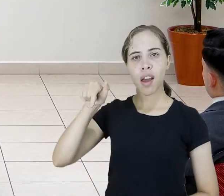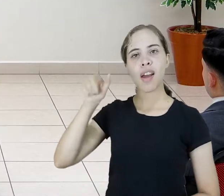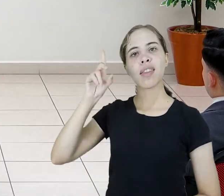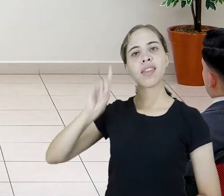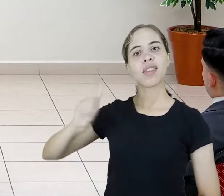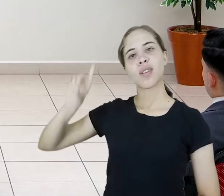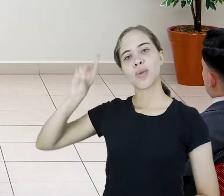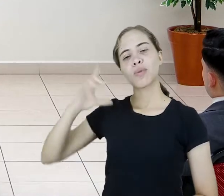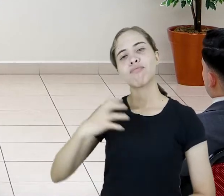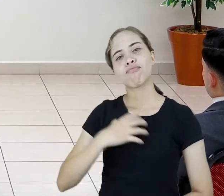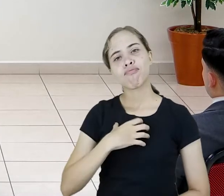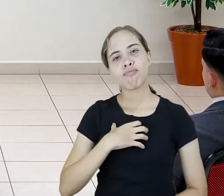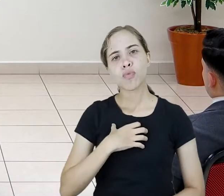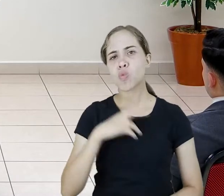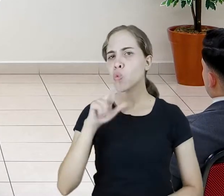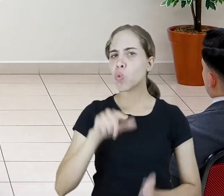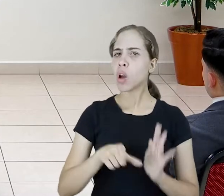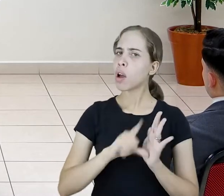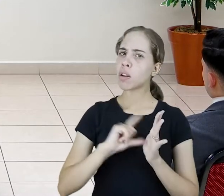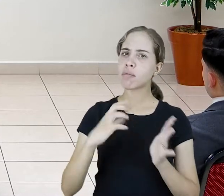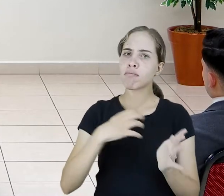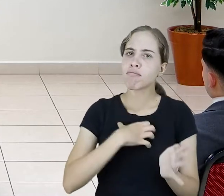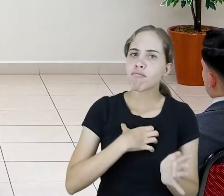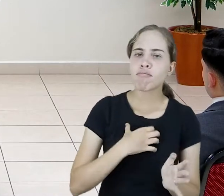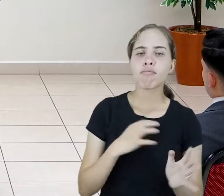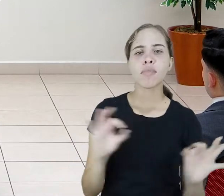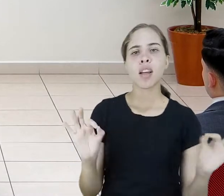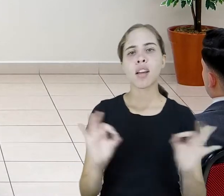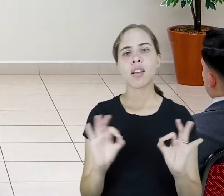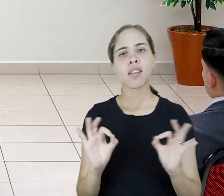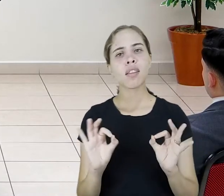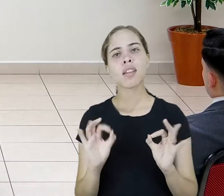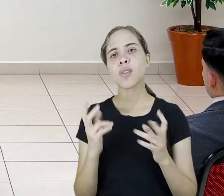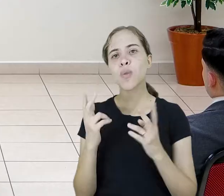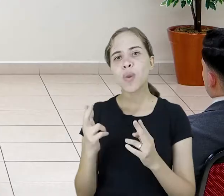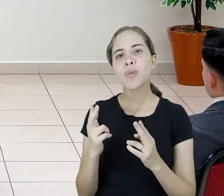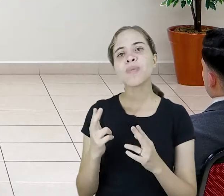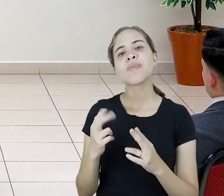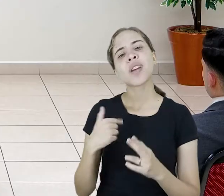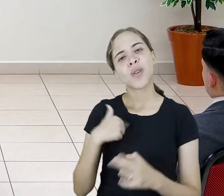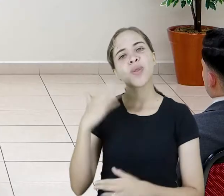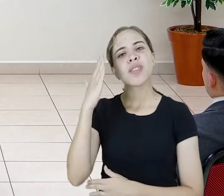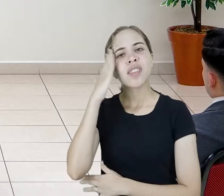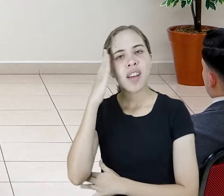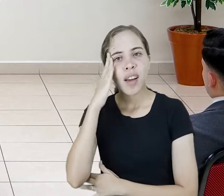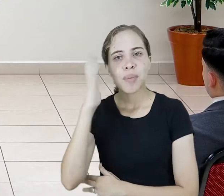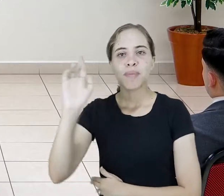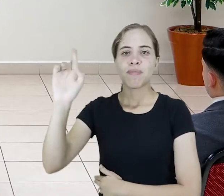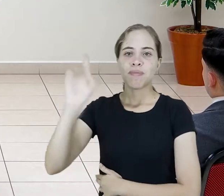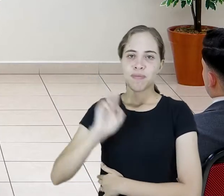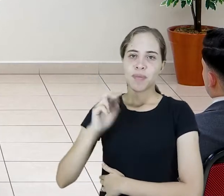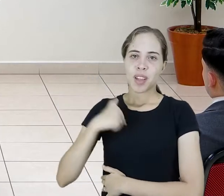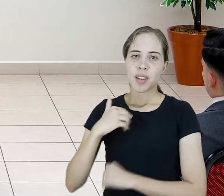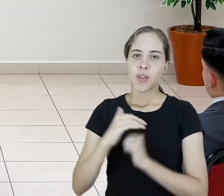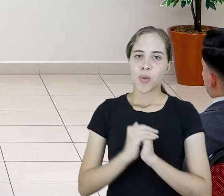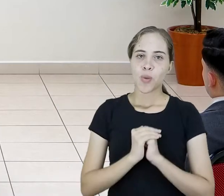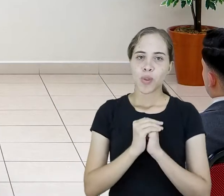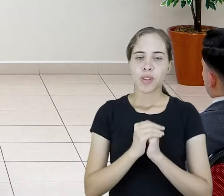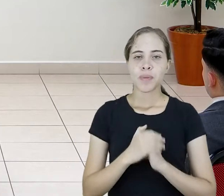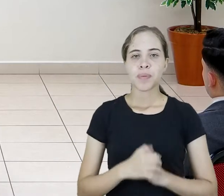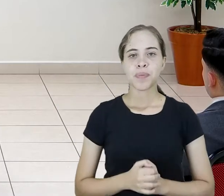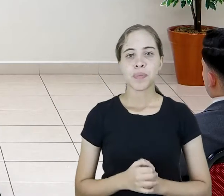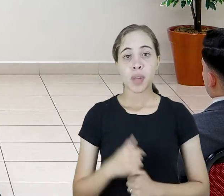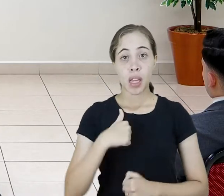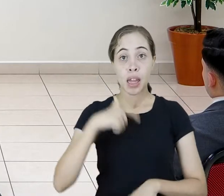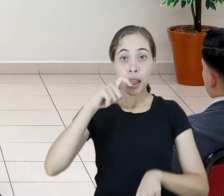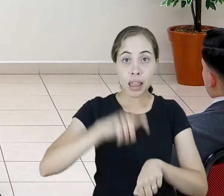havia experimentado aquele sentimento antes. E sabia que era a resposta às minhas orações. Naquele